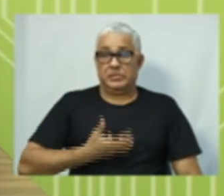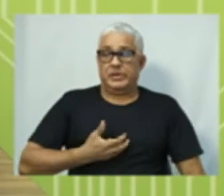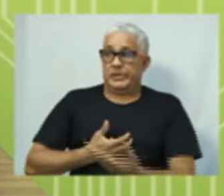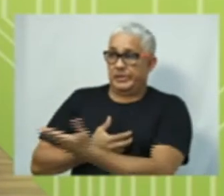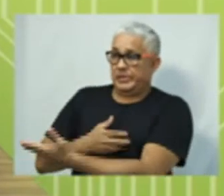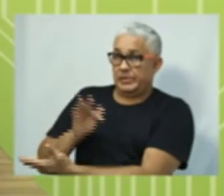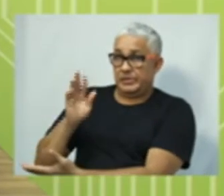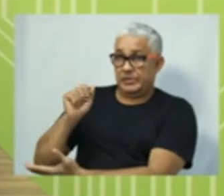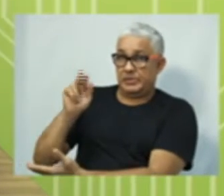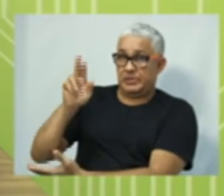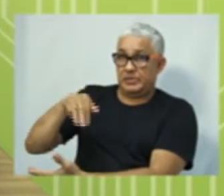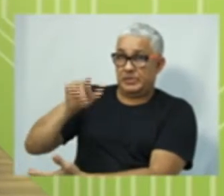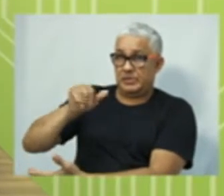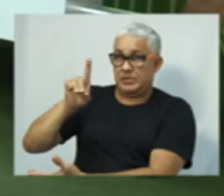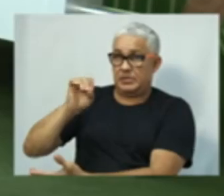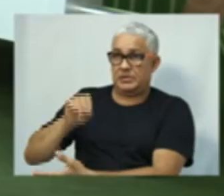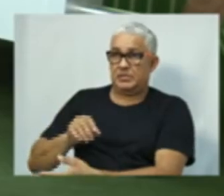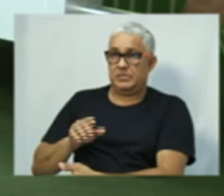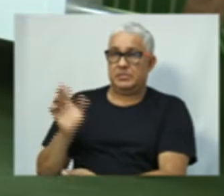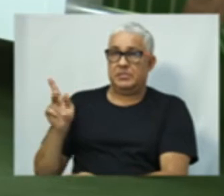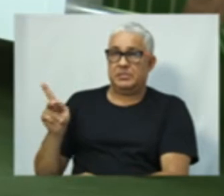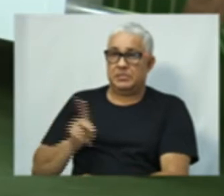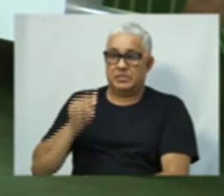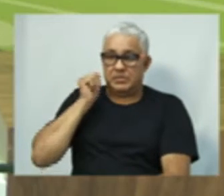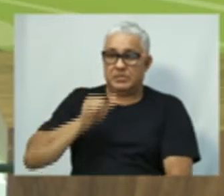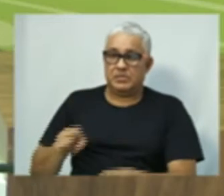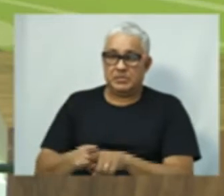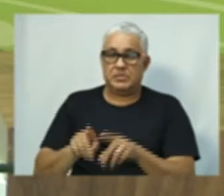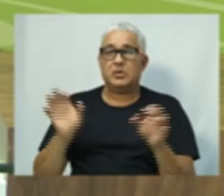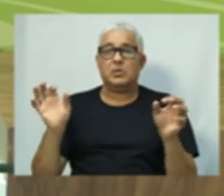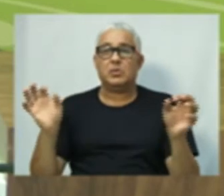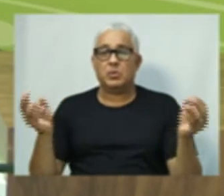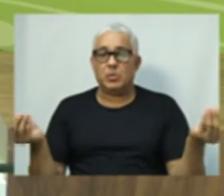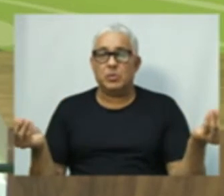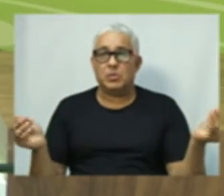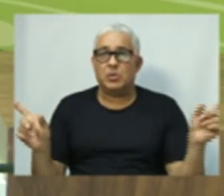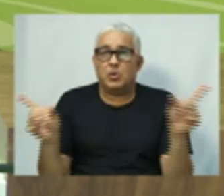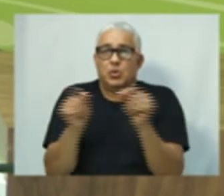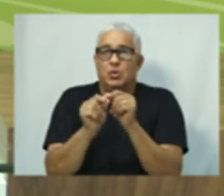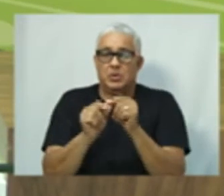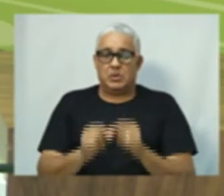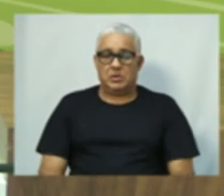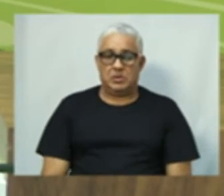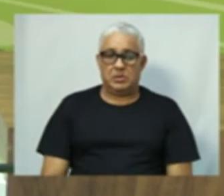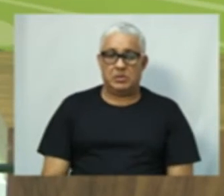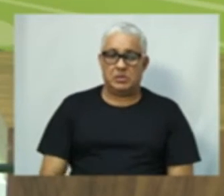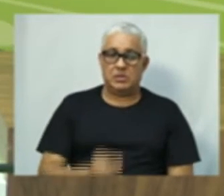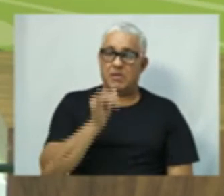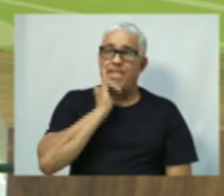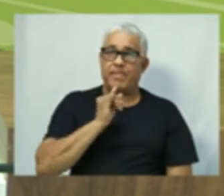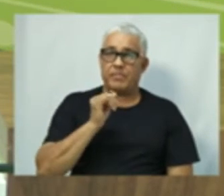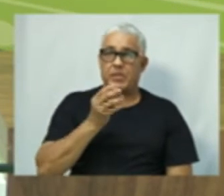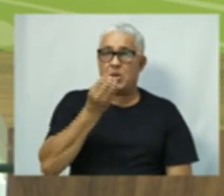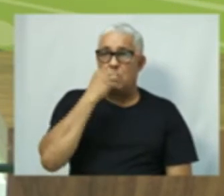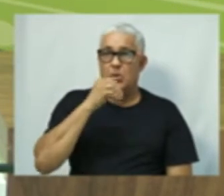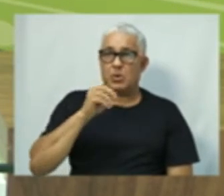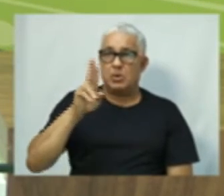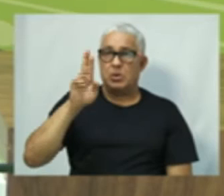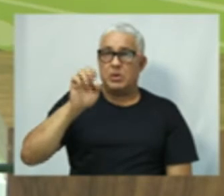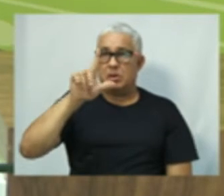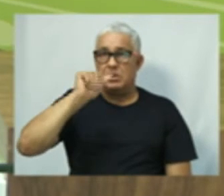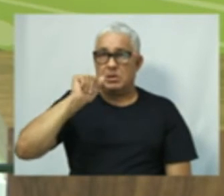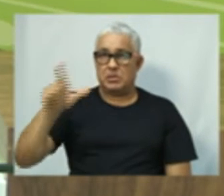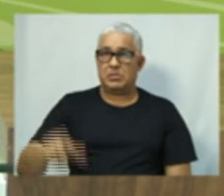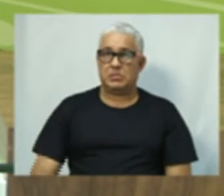Fernanda. Só complementando, né, professor Aloy, o que o senhor comentou, a questão do lucro real, quanto menor for